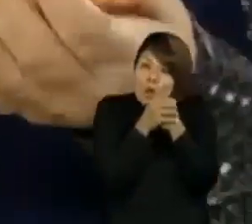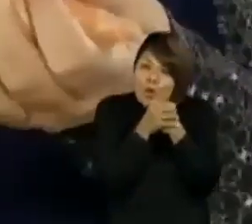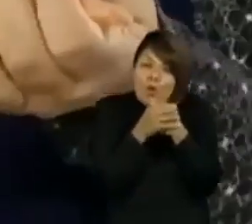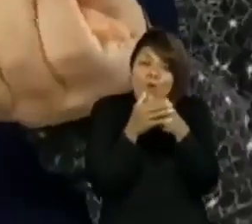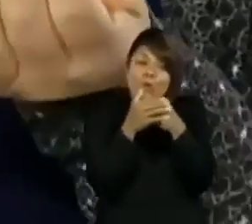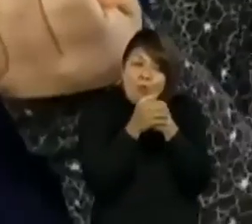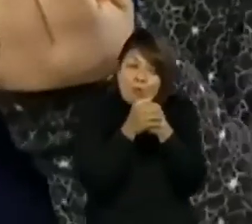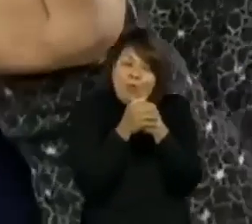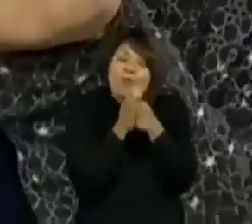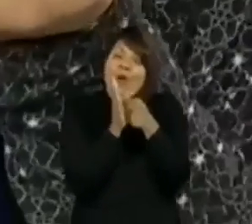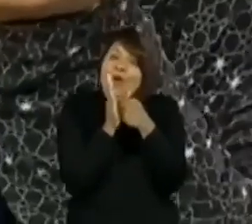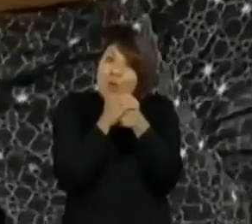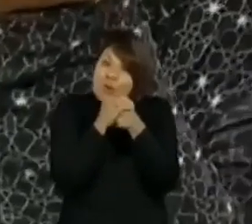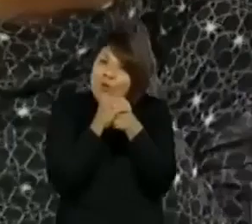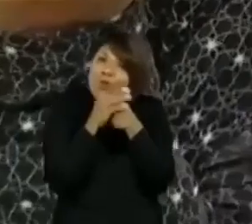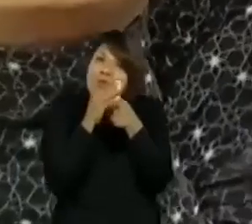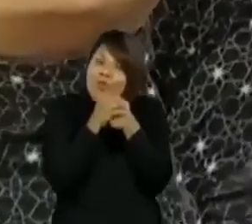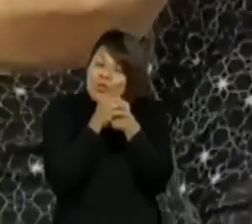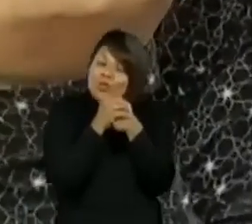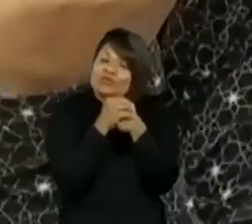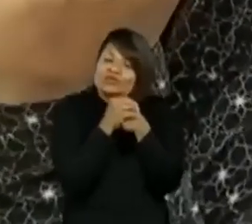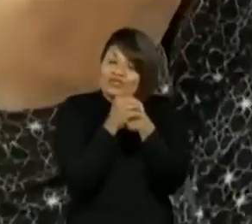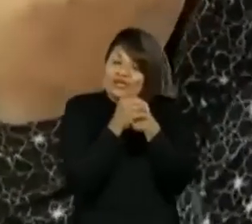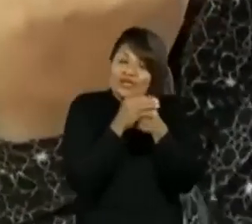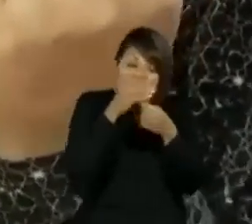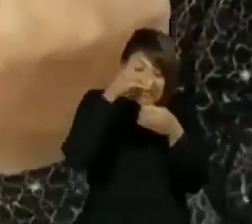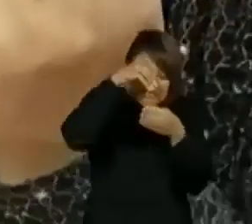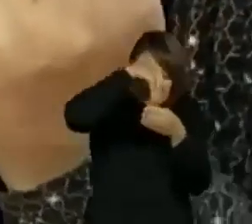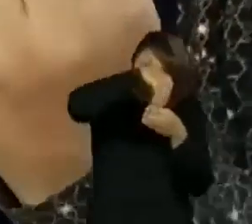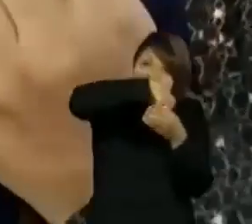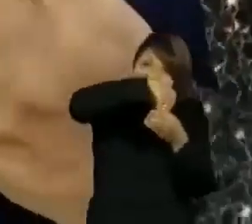E dentro dessa concha